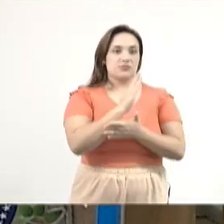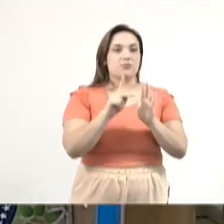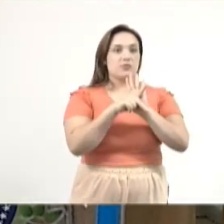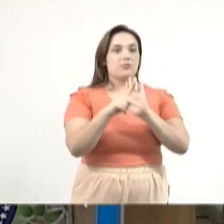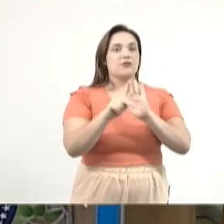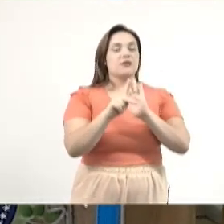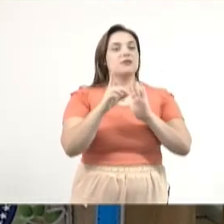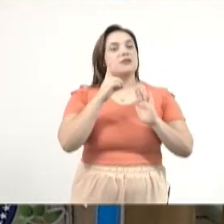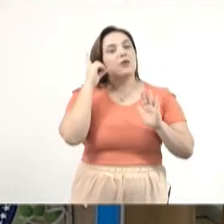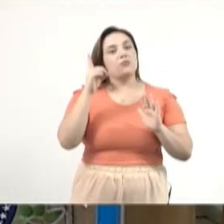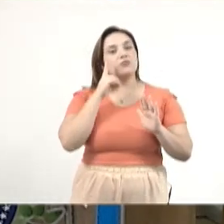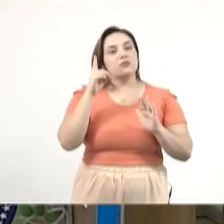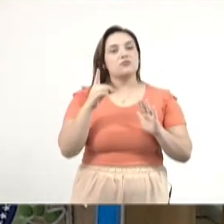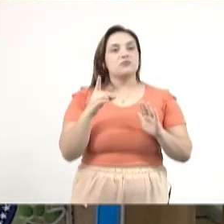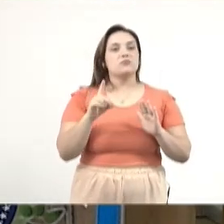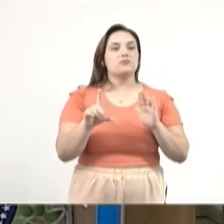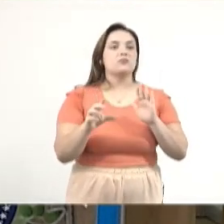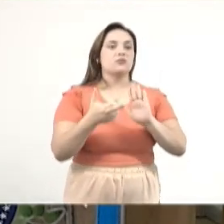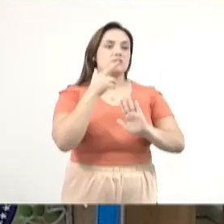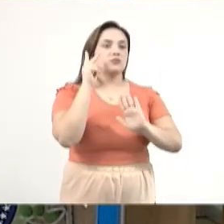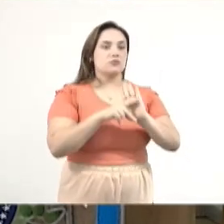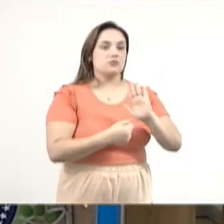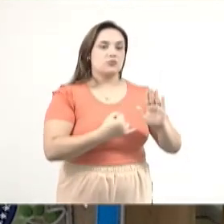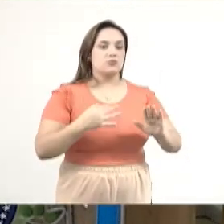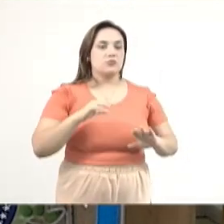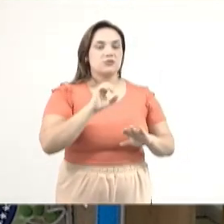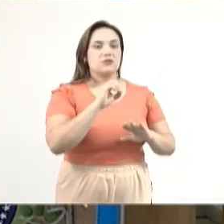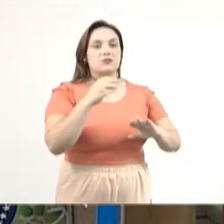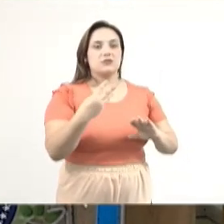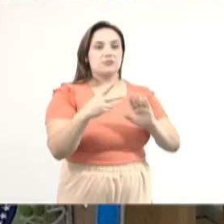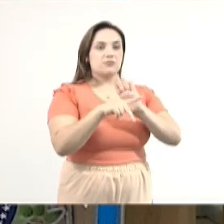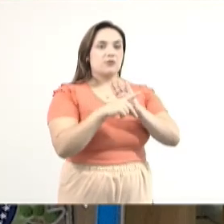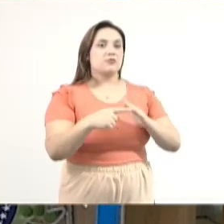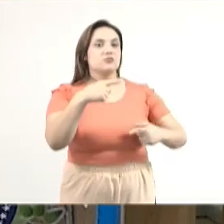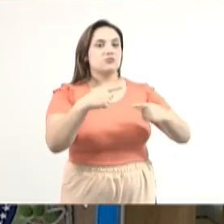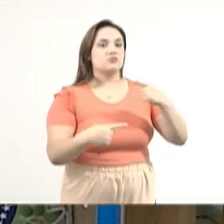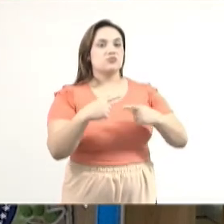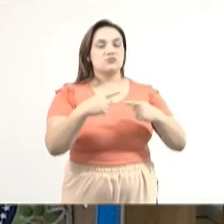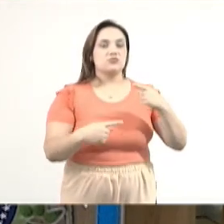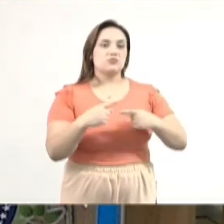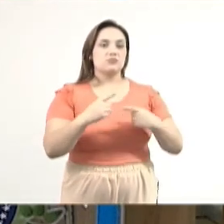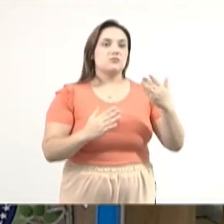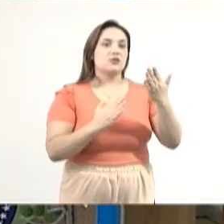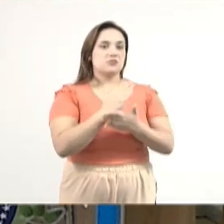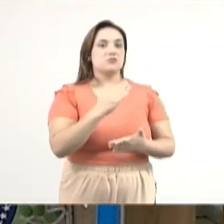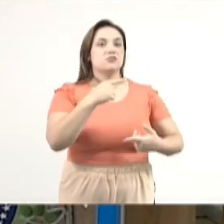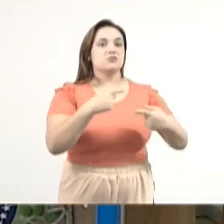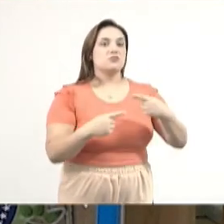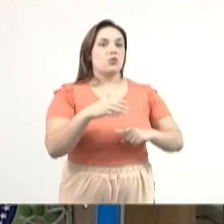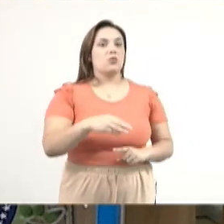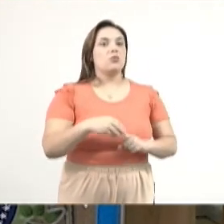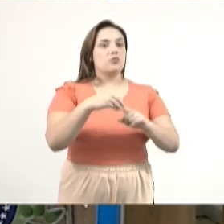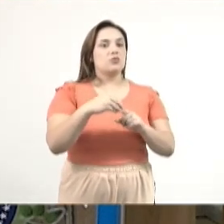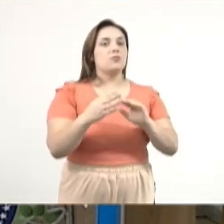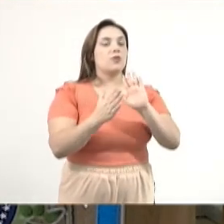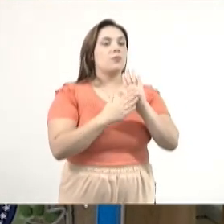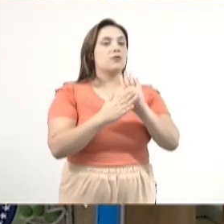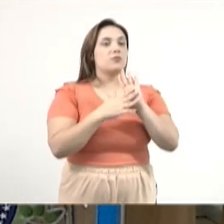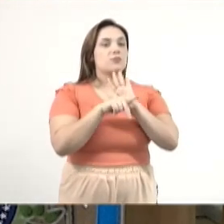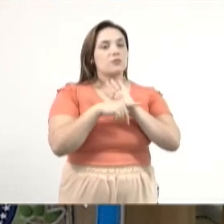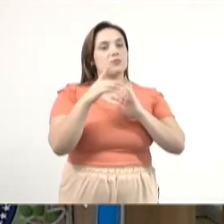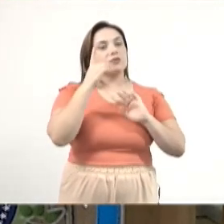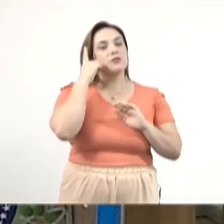pelos deputados nesta terça-feira, projeto de resolução de número 3, matéria discutida, votada e aprovada em sua discussão única, matéria proposta